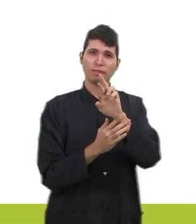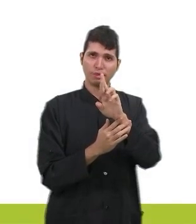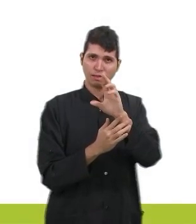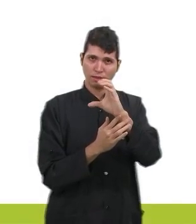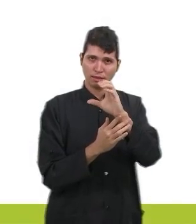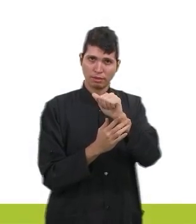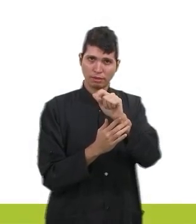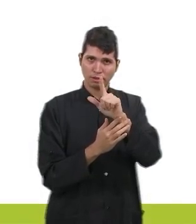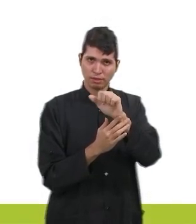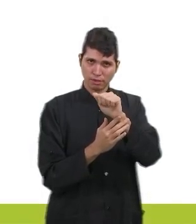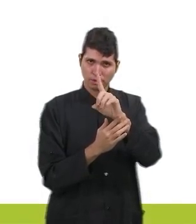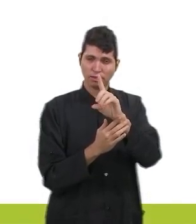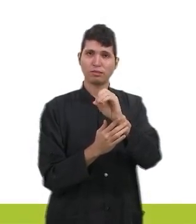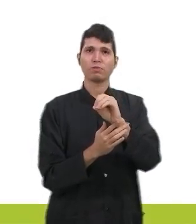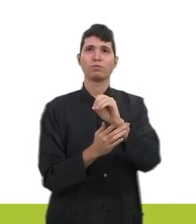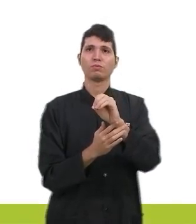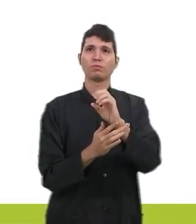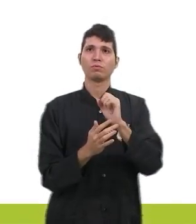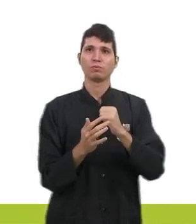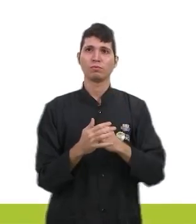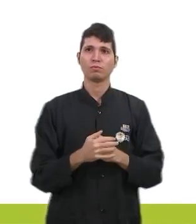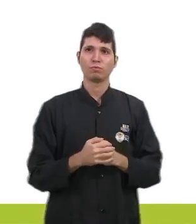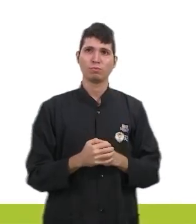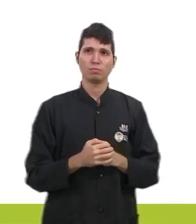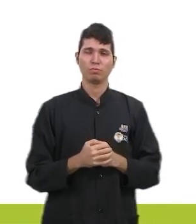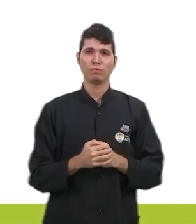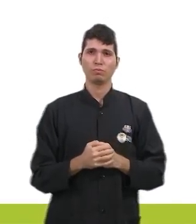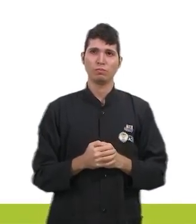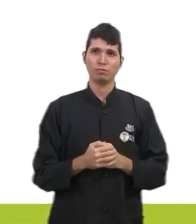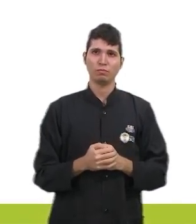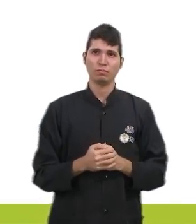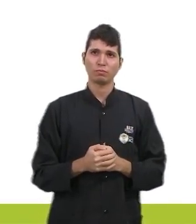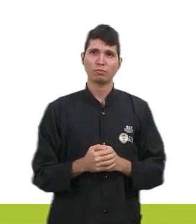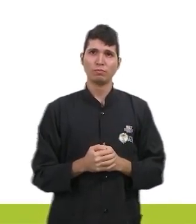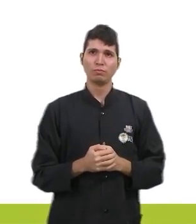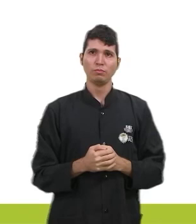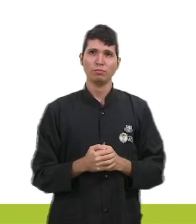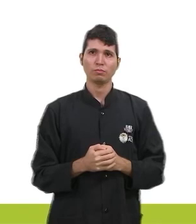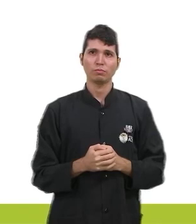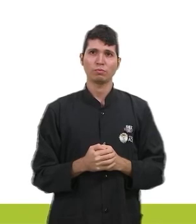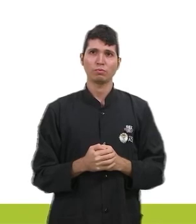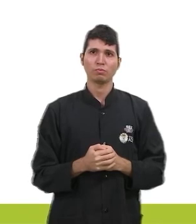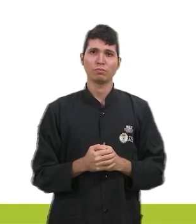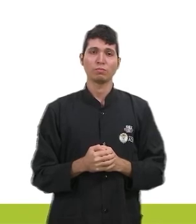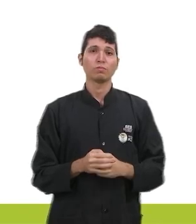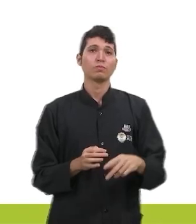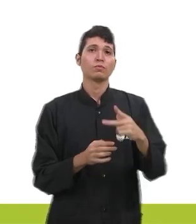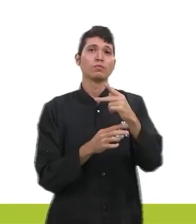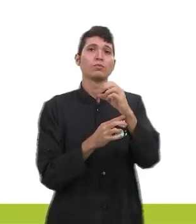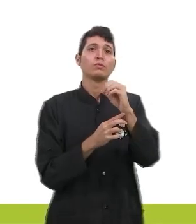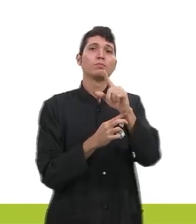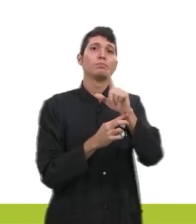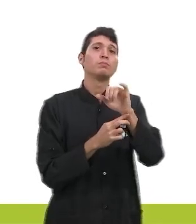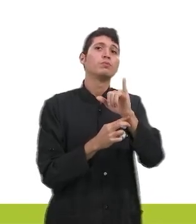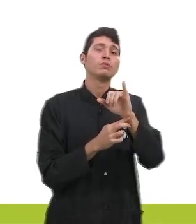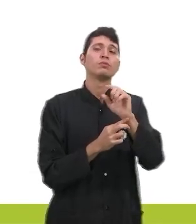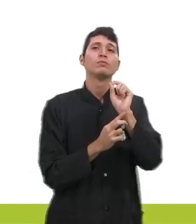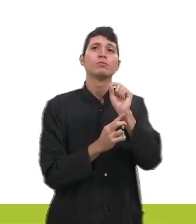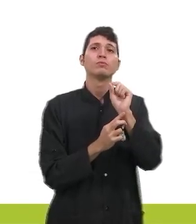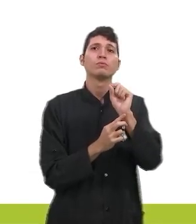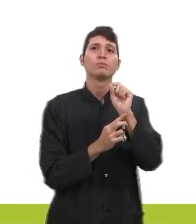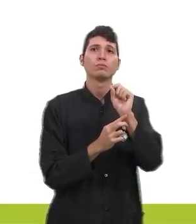são polinucleares isolados? São quando aparecerem mais de um composto, 2 ou mais,